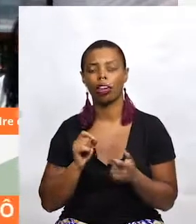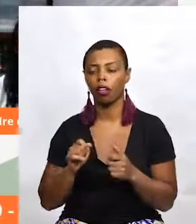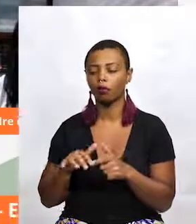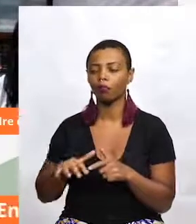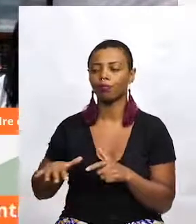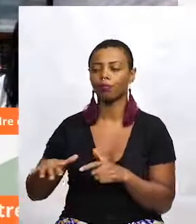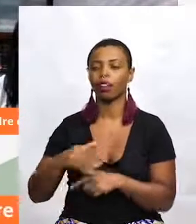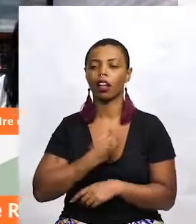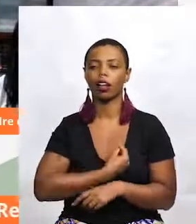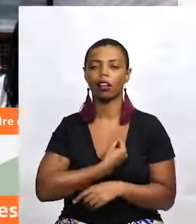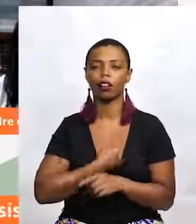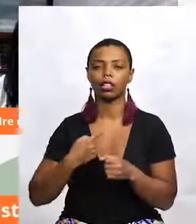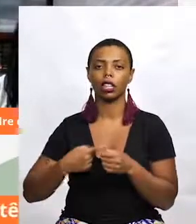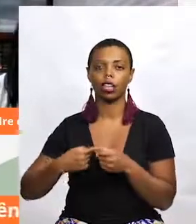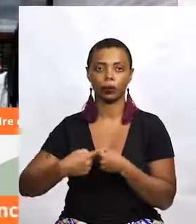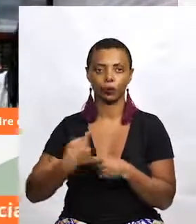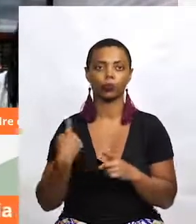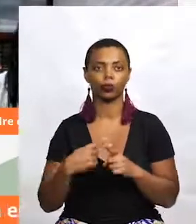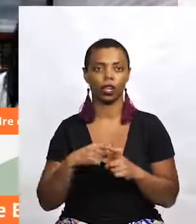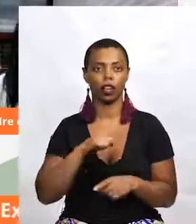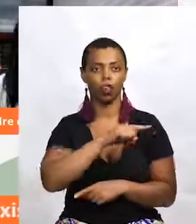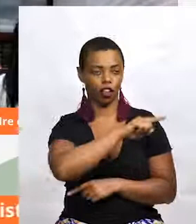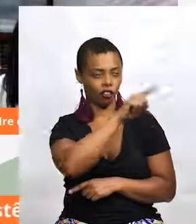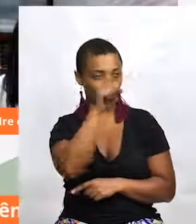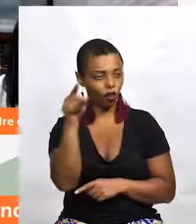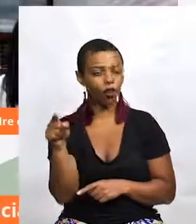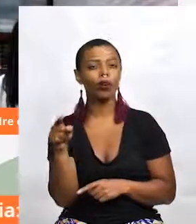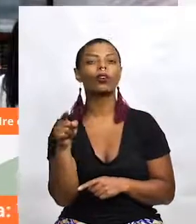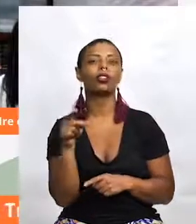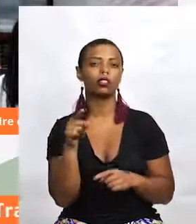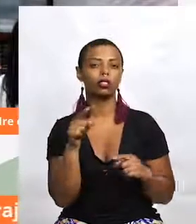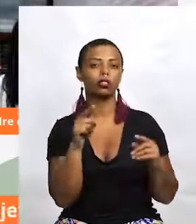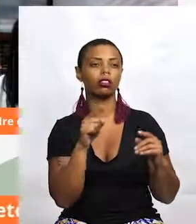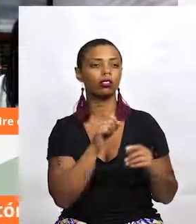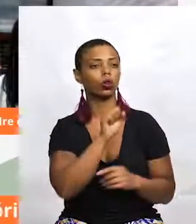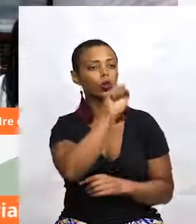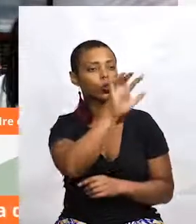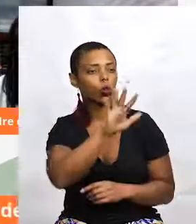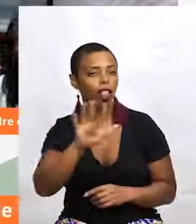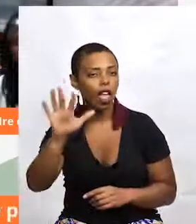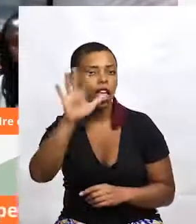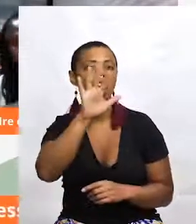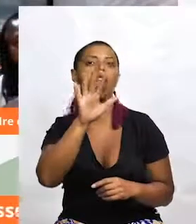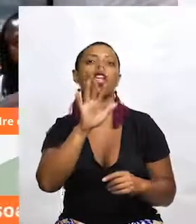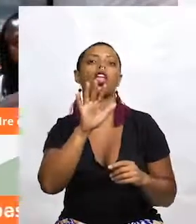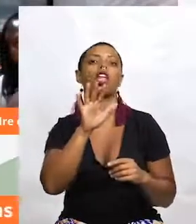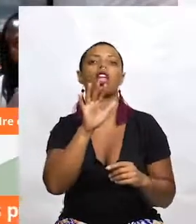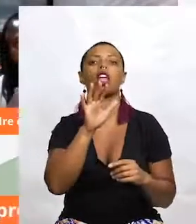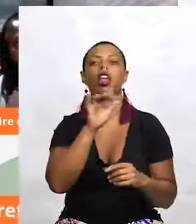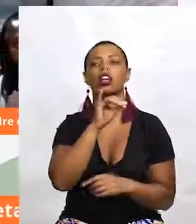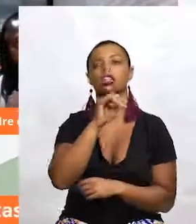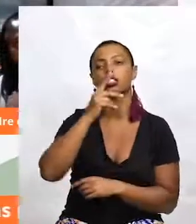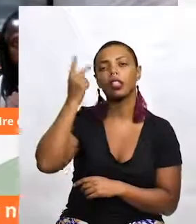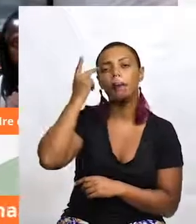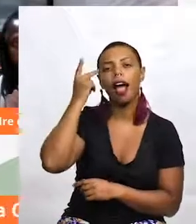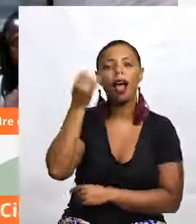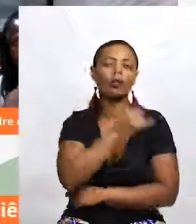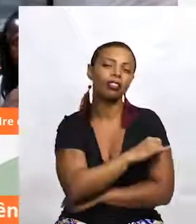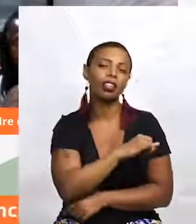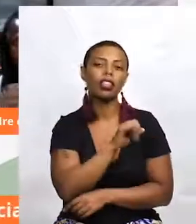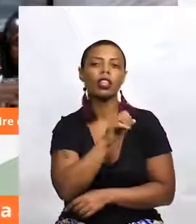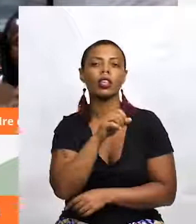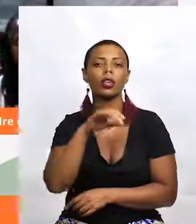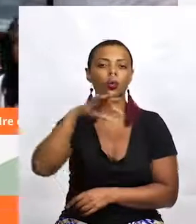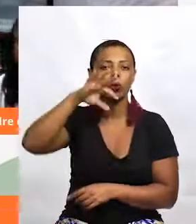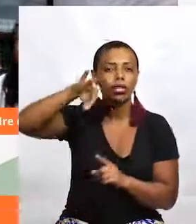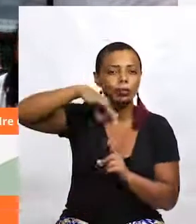né? Porque vocês que estão aí no Sudeste, que estão no estado de São Paulo, Rio, Espírito Santo, ali, é uma